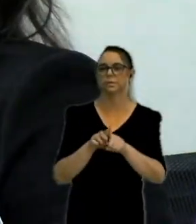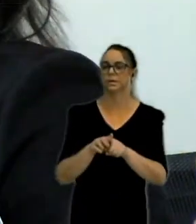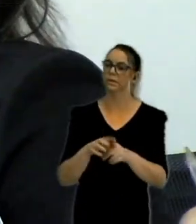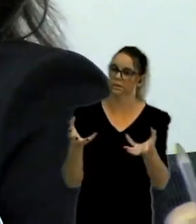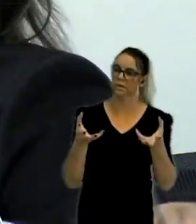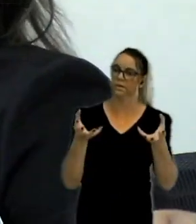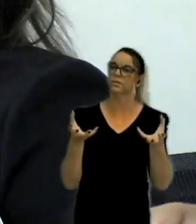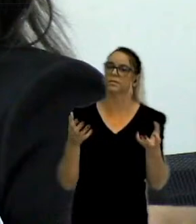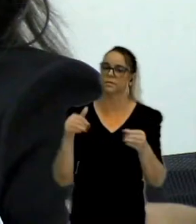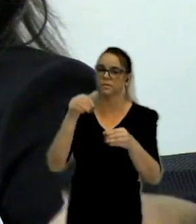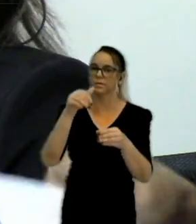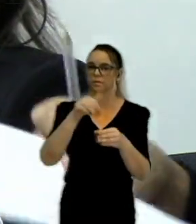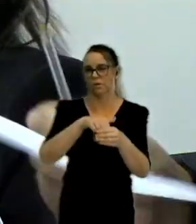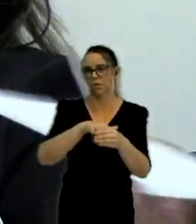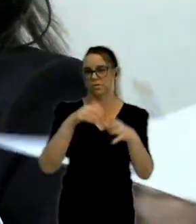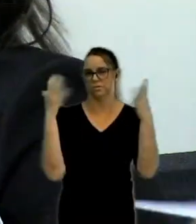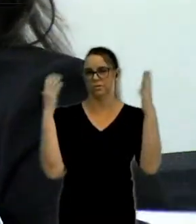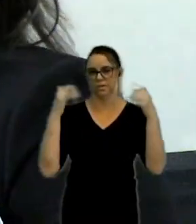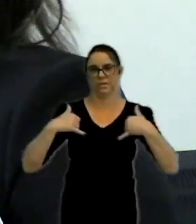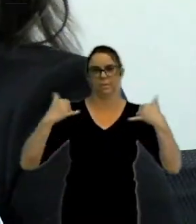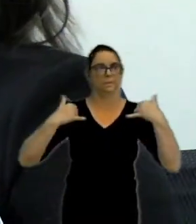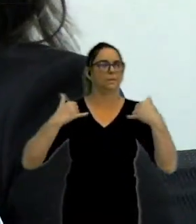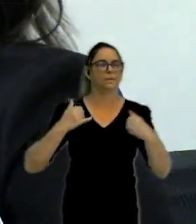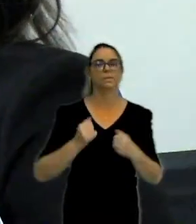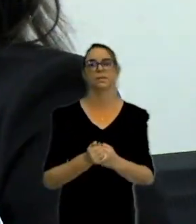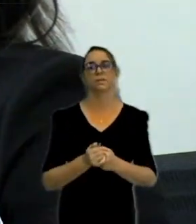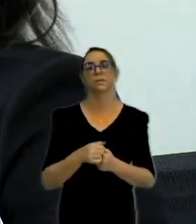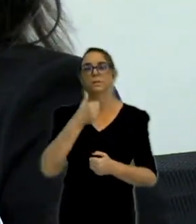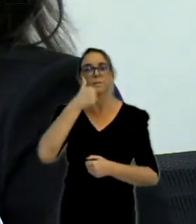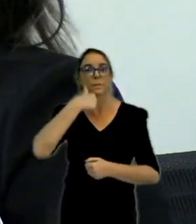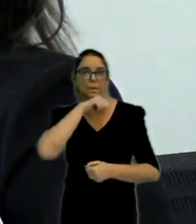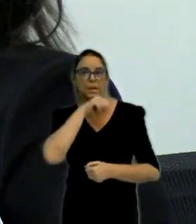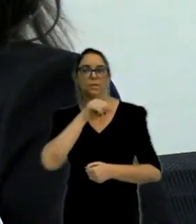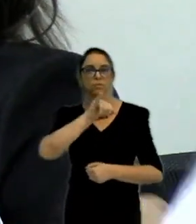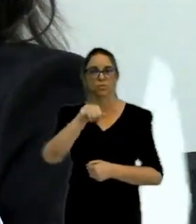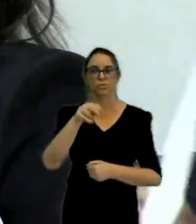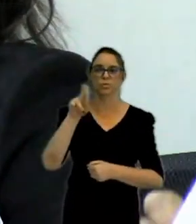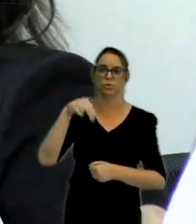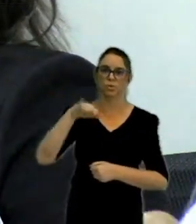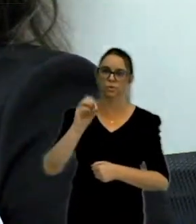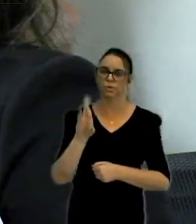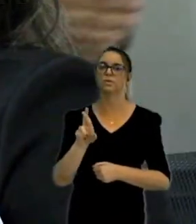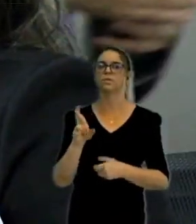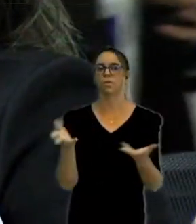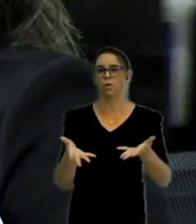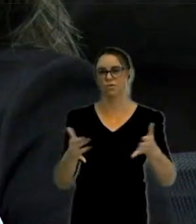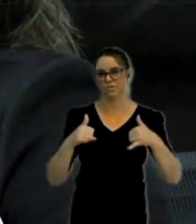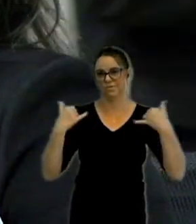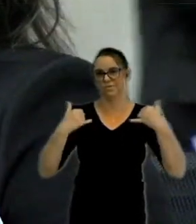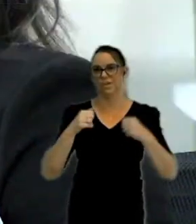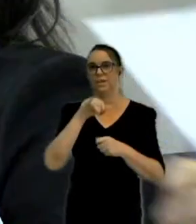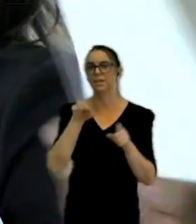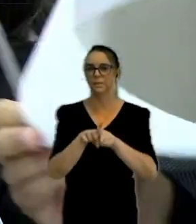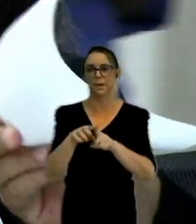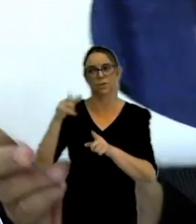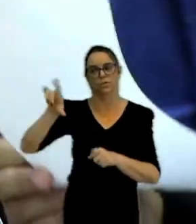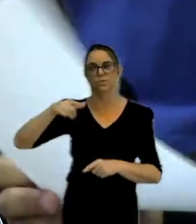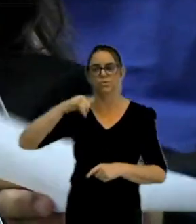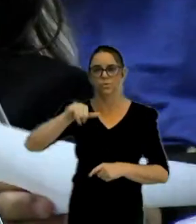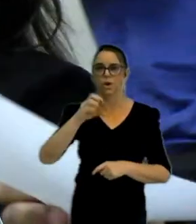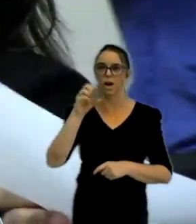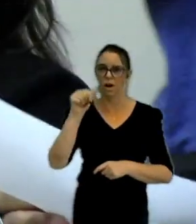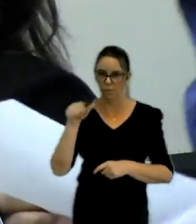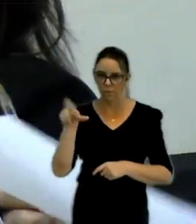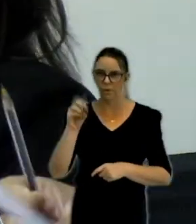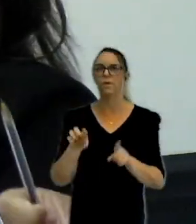passagem do aniversário de Geisa, mãe de Júnior, que completando hoje. João Henrique, Emily, Daniel, professor